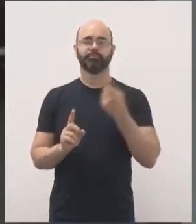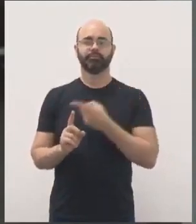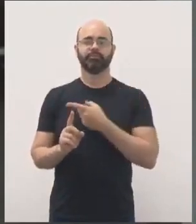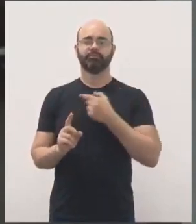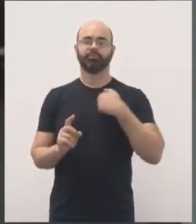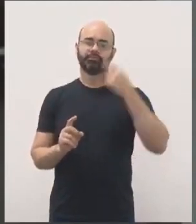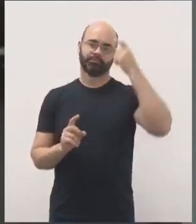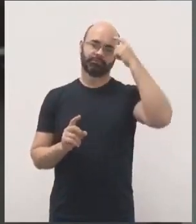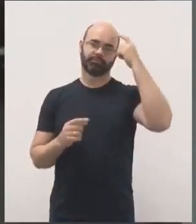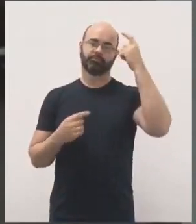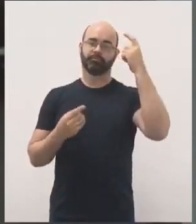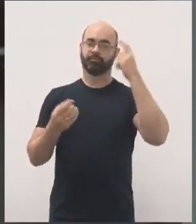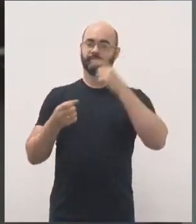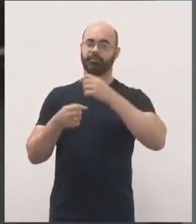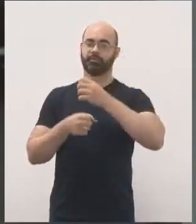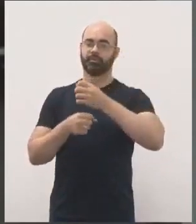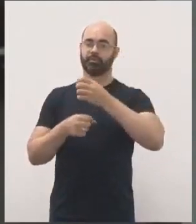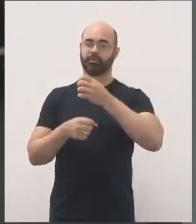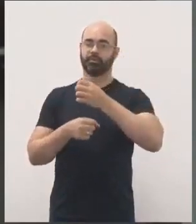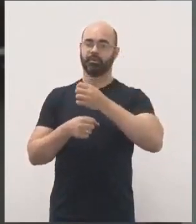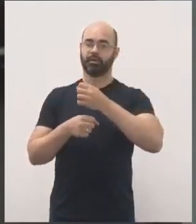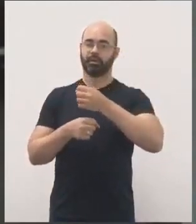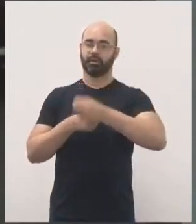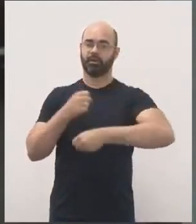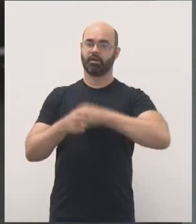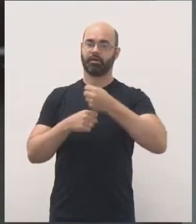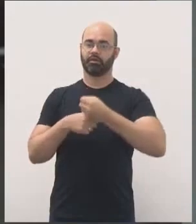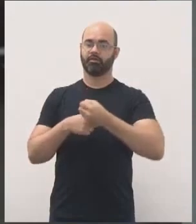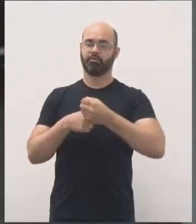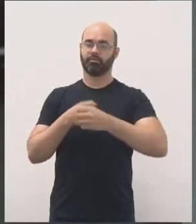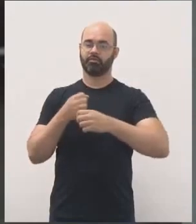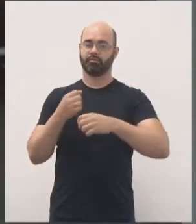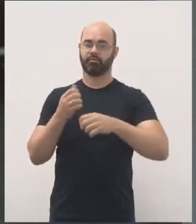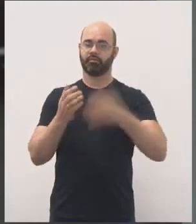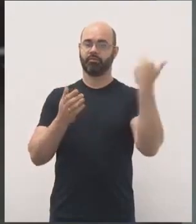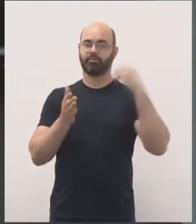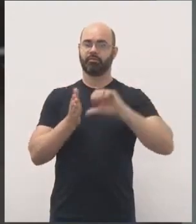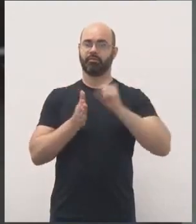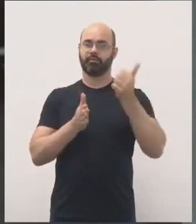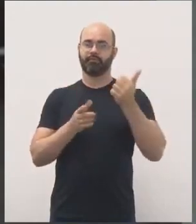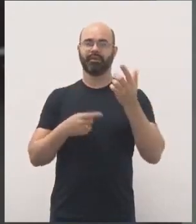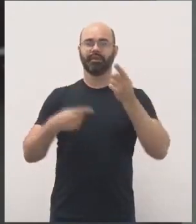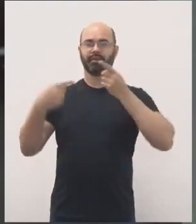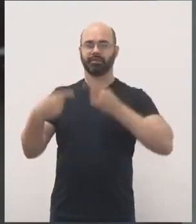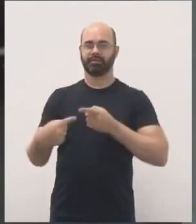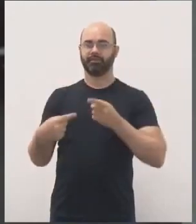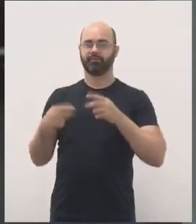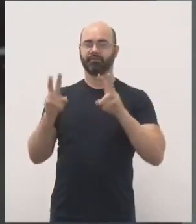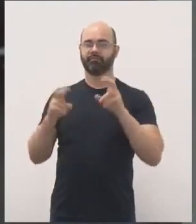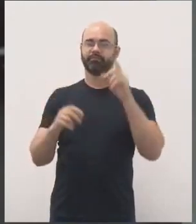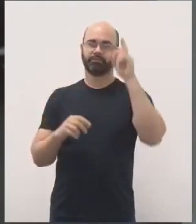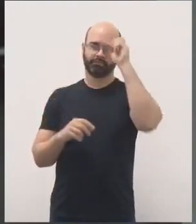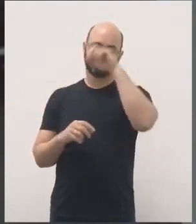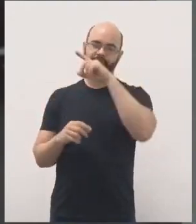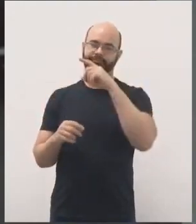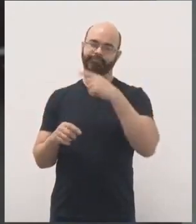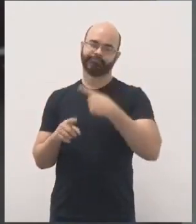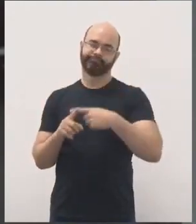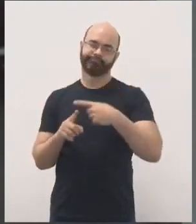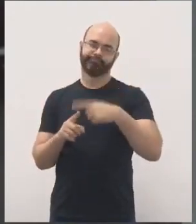né, desde o primeiro ano, com os desafios, né, de se trabalhar com um tema que é tão complexo, que é o tema do suicídio,